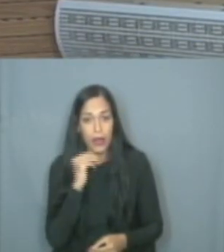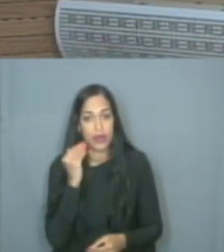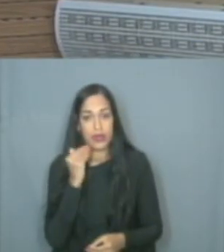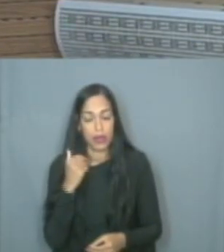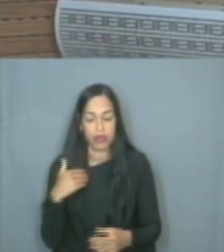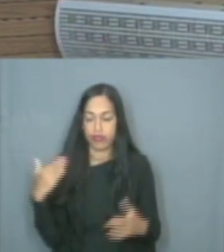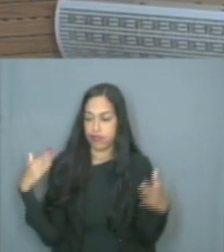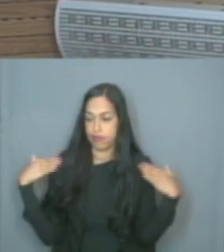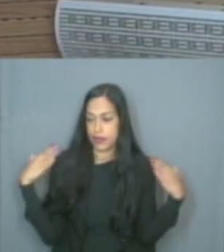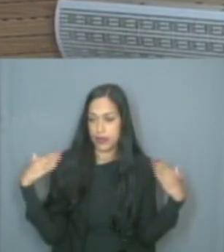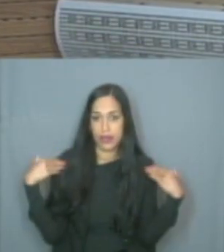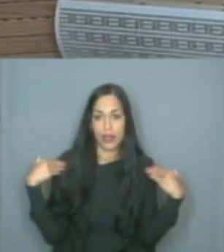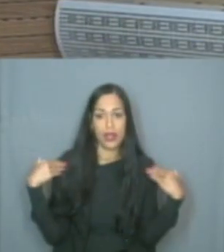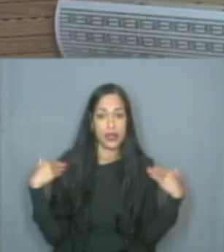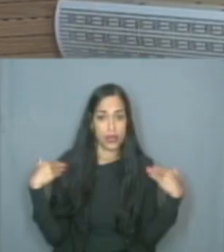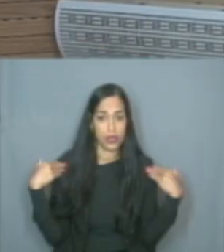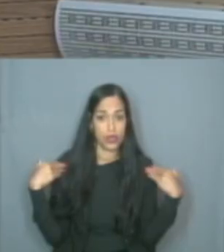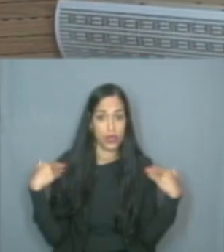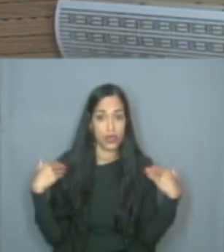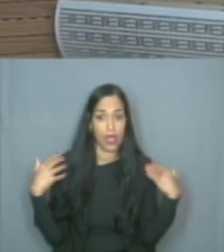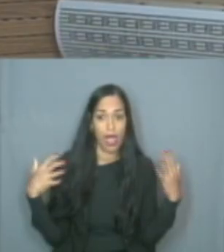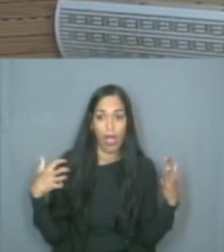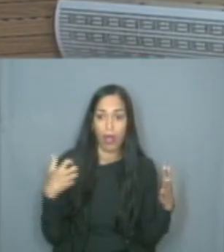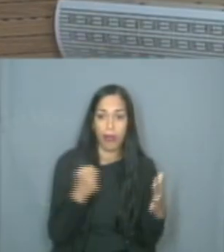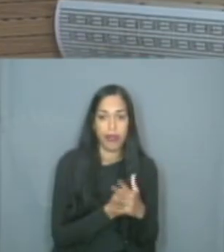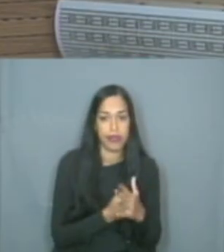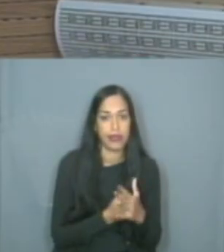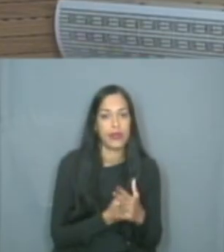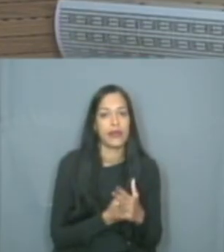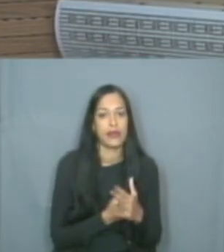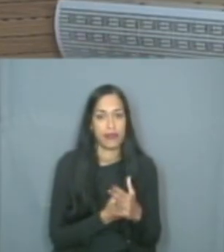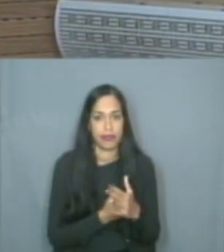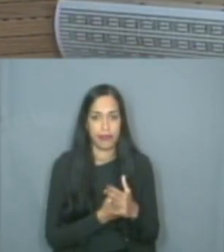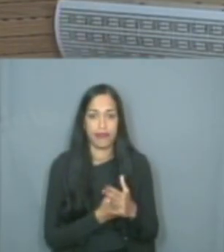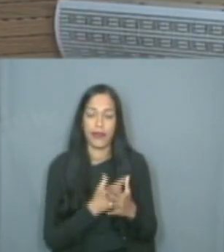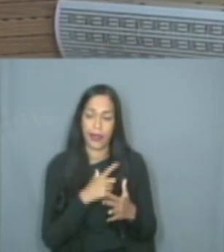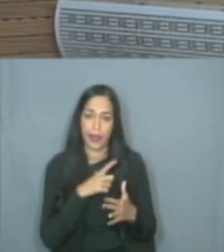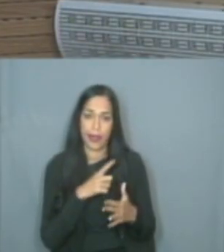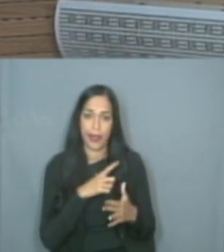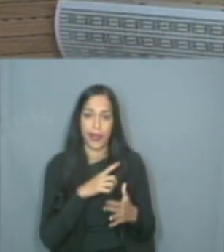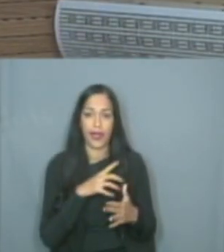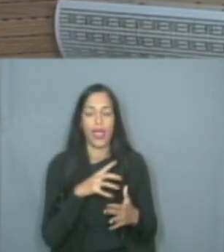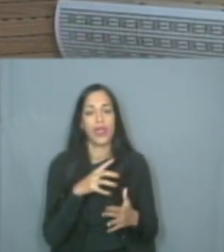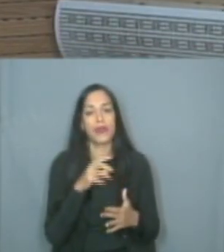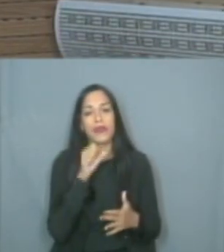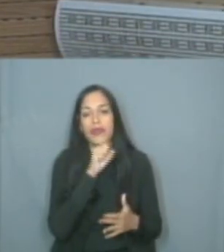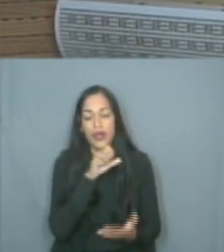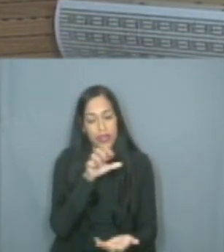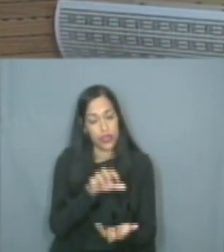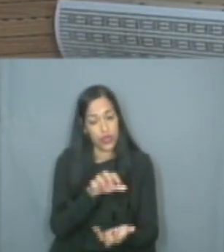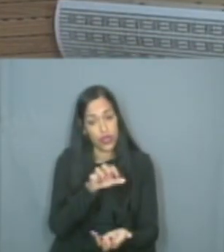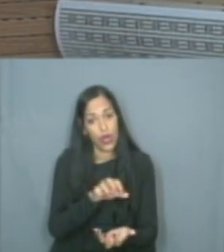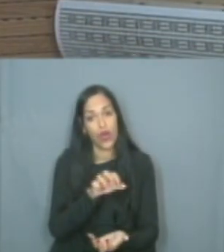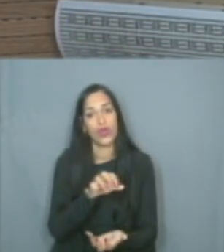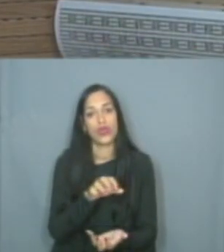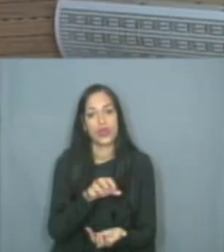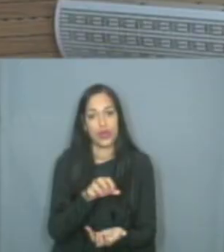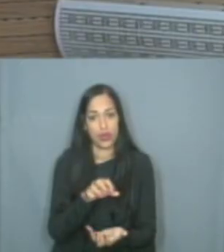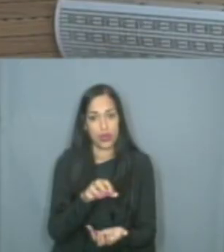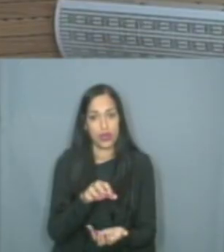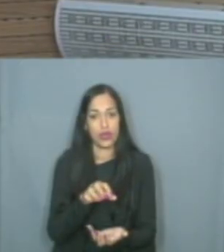nossos animais, a gente é quase que atropelado, principalmente quem tem animais mais idosos, ou então um pouco